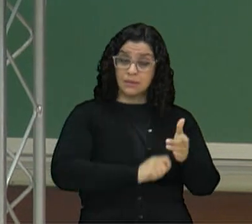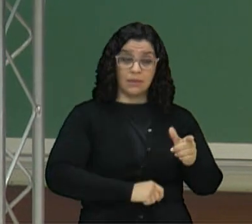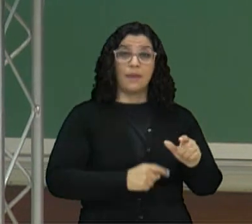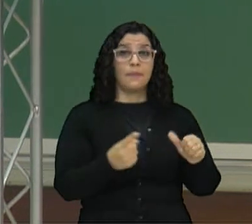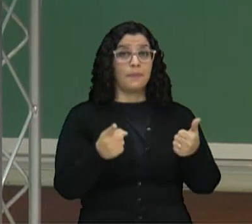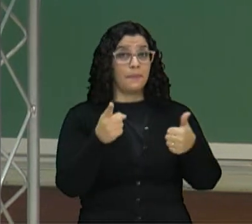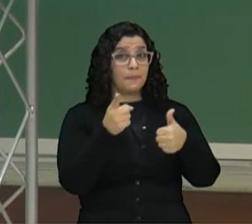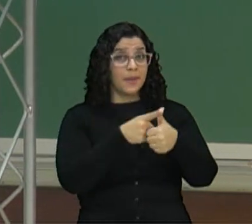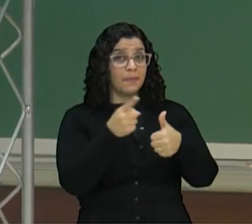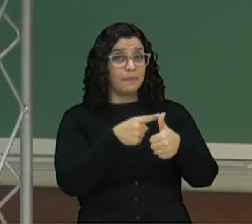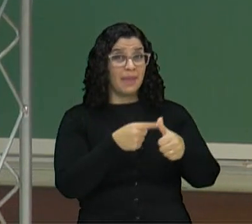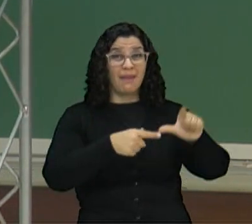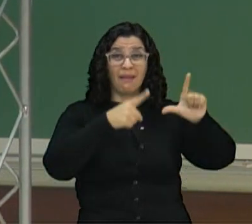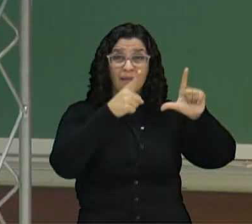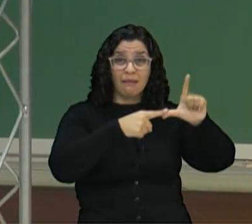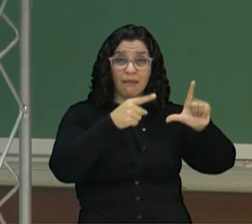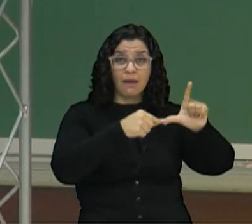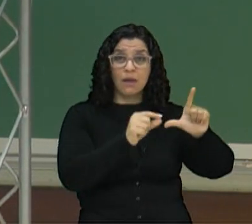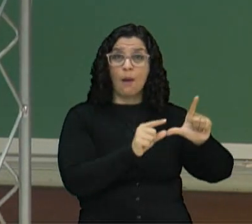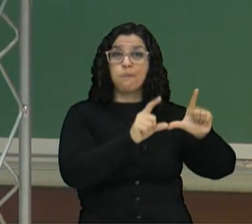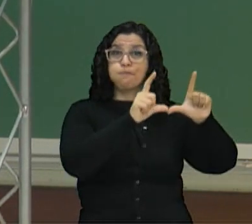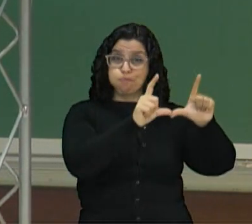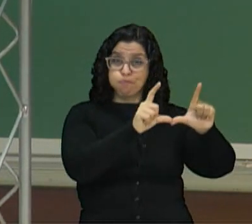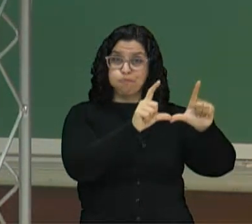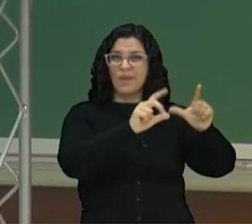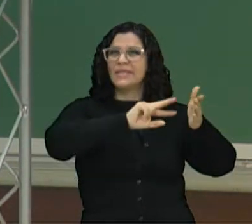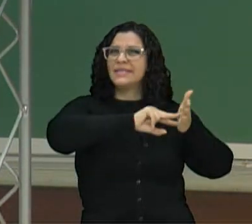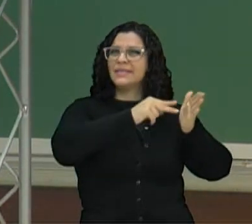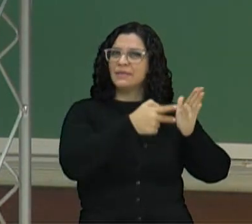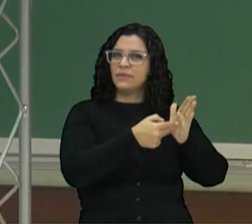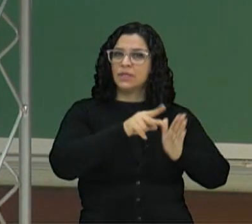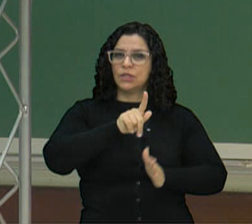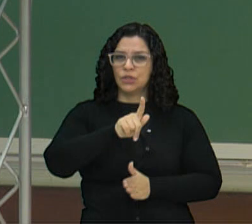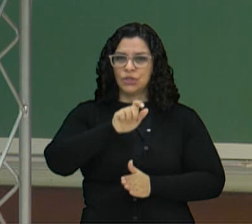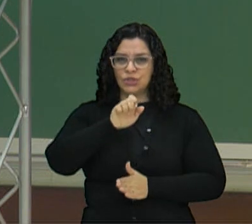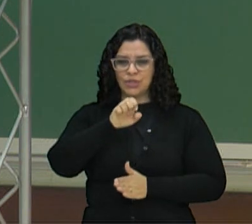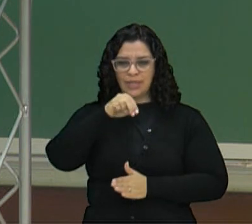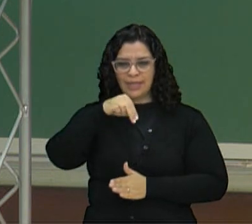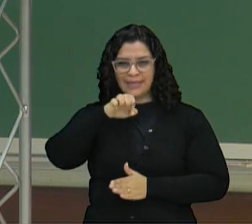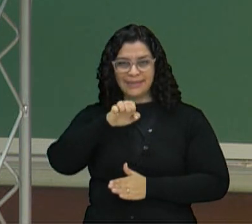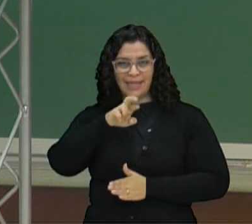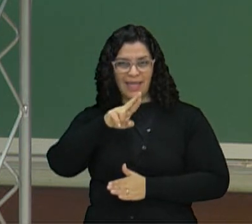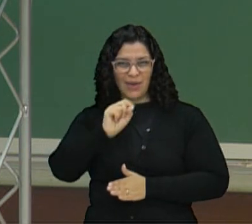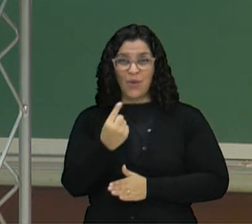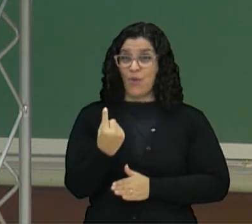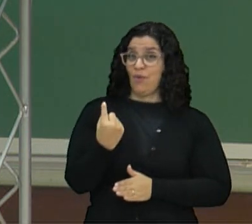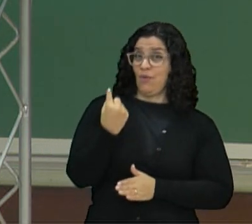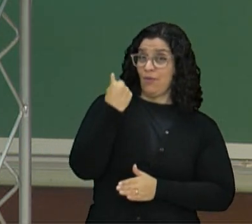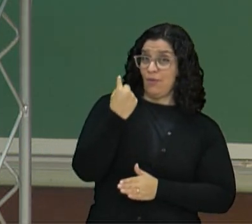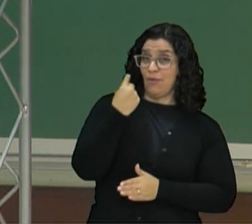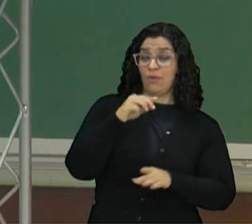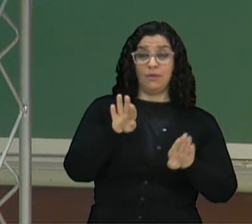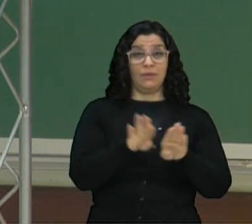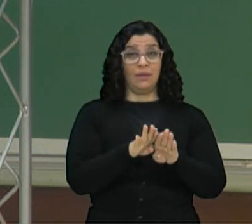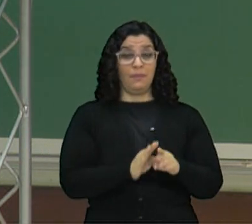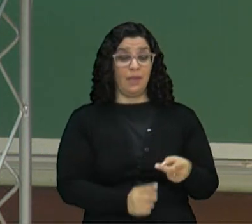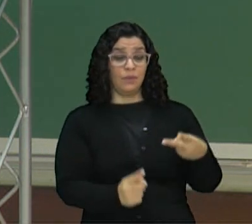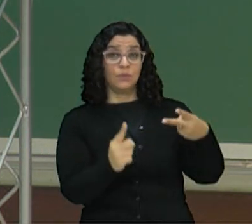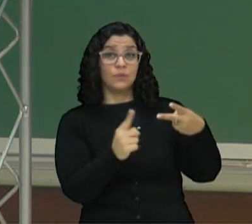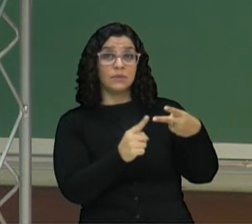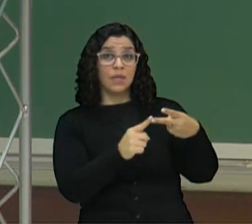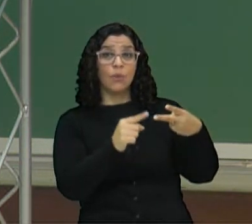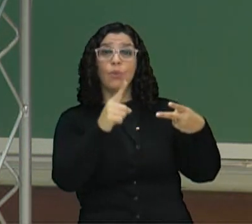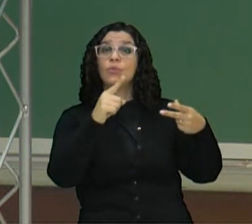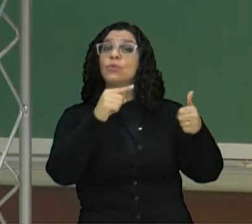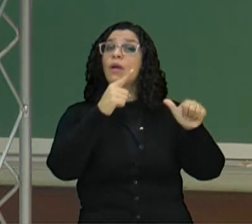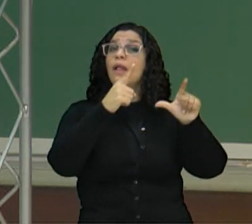primeira inicial maiúscula, que se refere ao gênero, aqui nesse caso triquecos, com letra maiúscula, manatus com letra